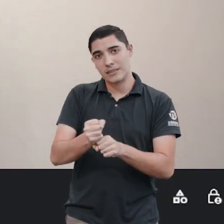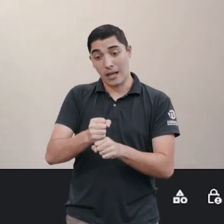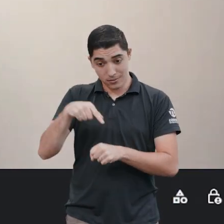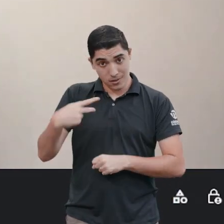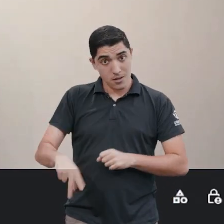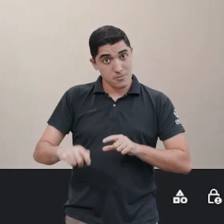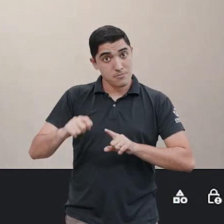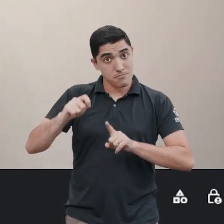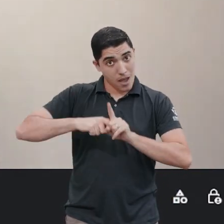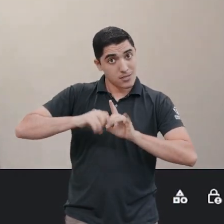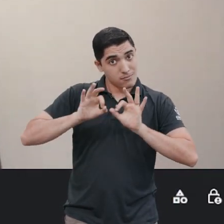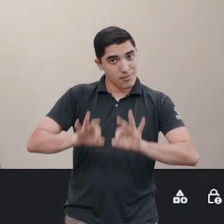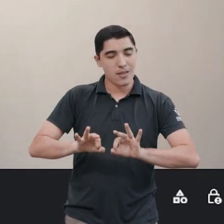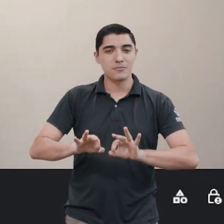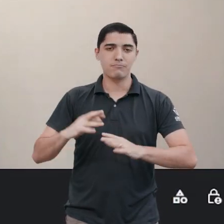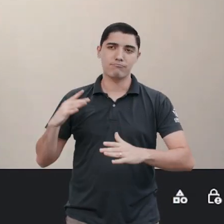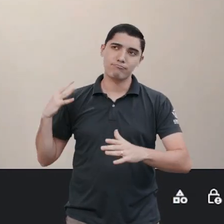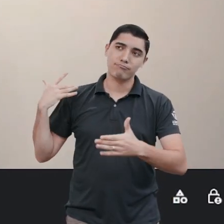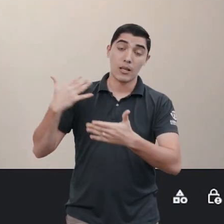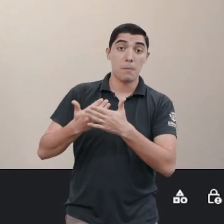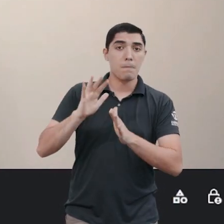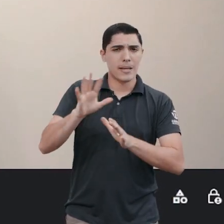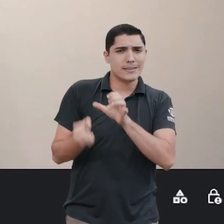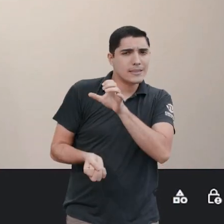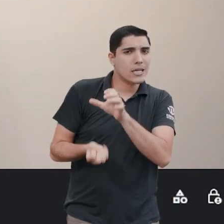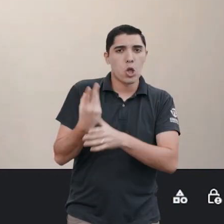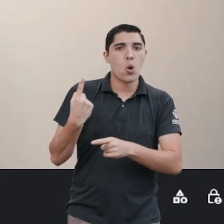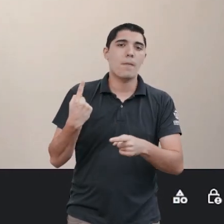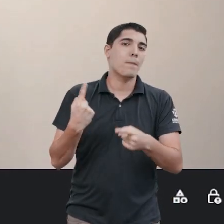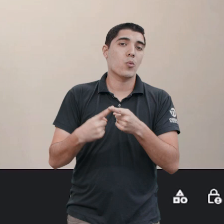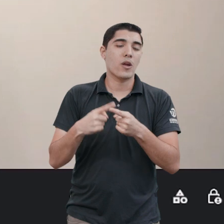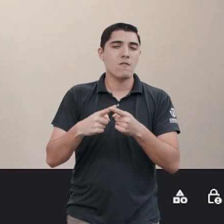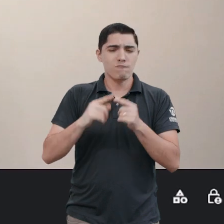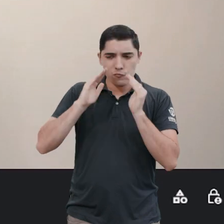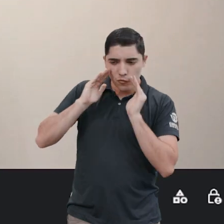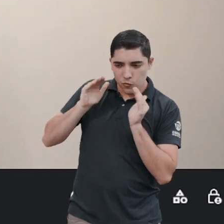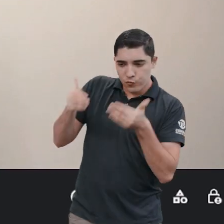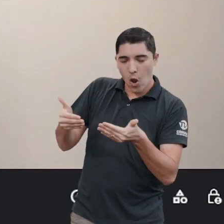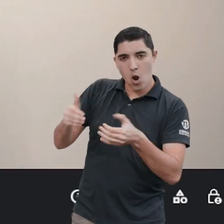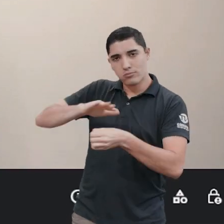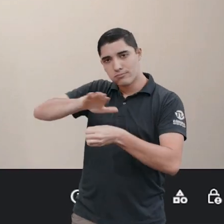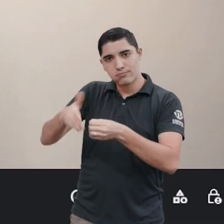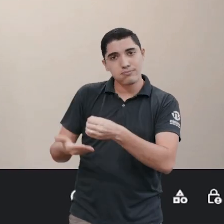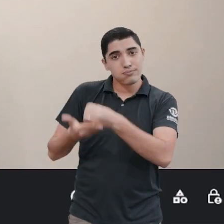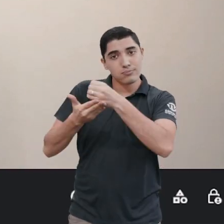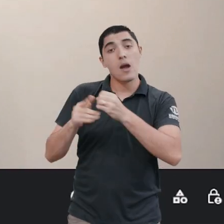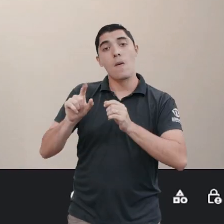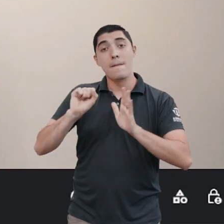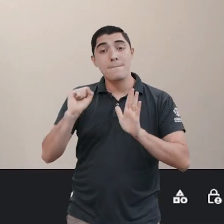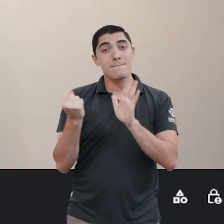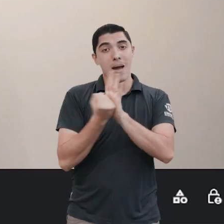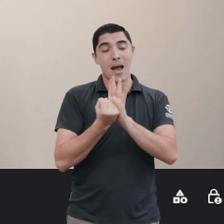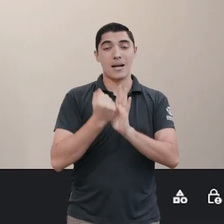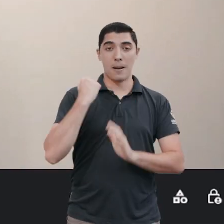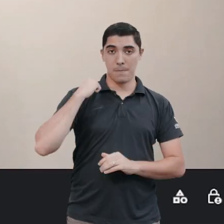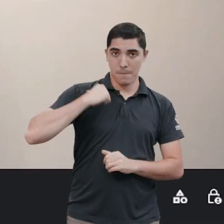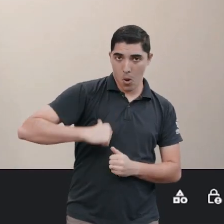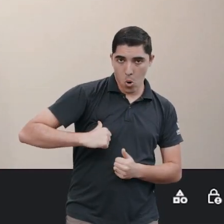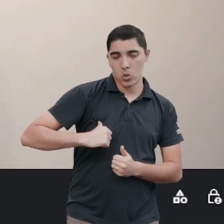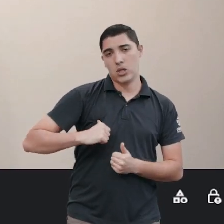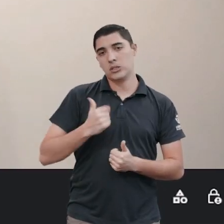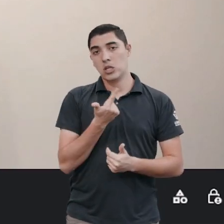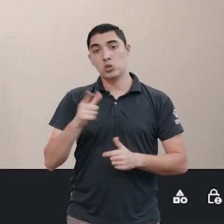existência esse mês. E ela nasceu com foco na sustentabilidade, em ser uma marca de bolsas